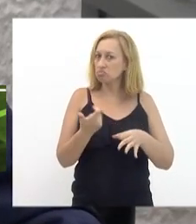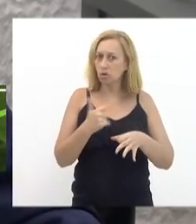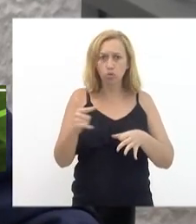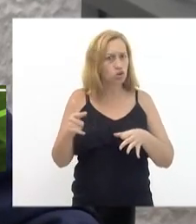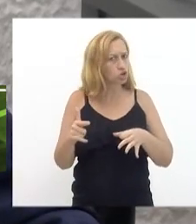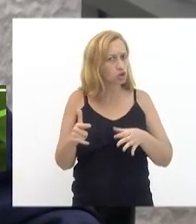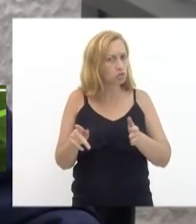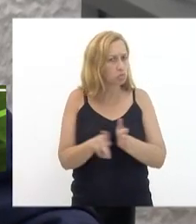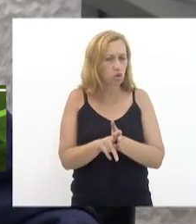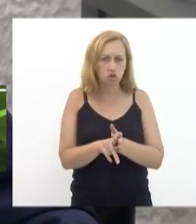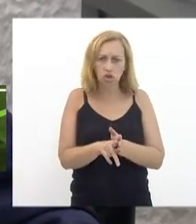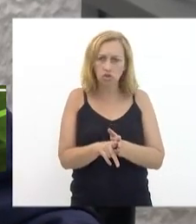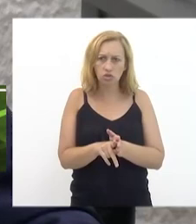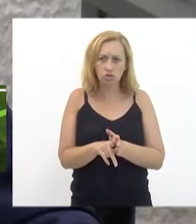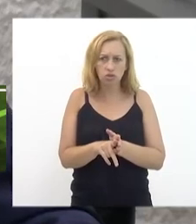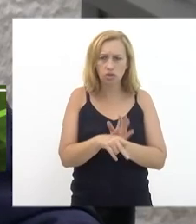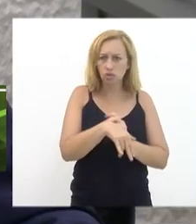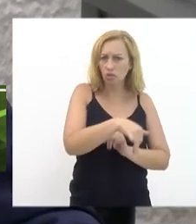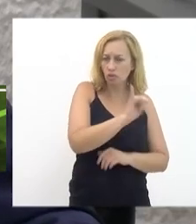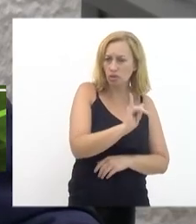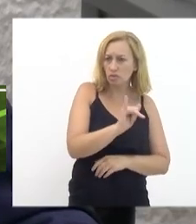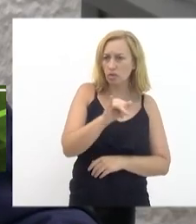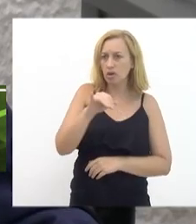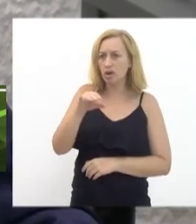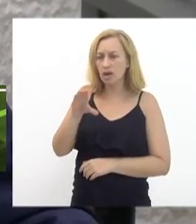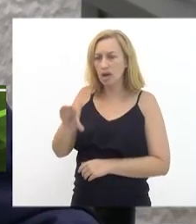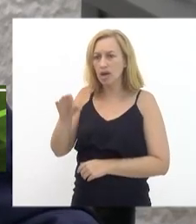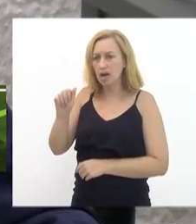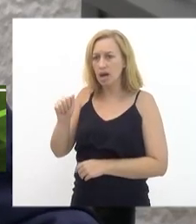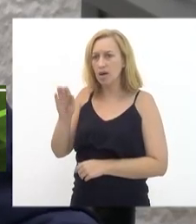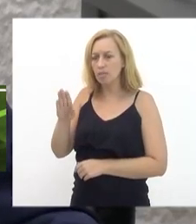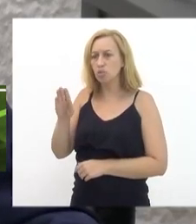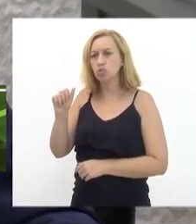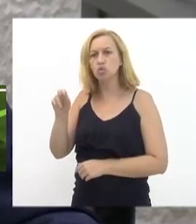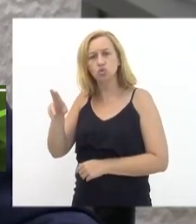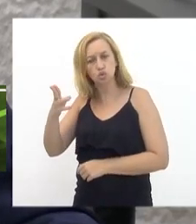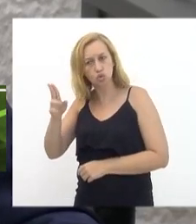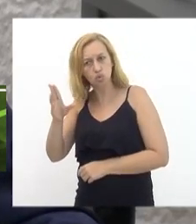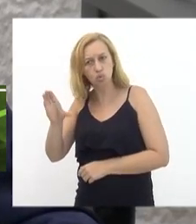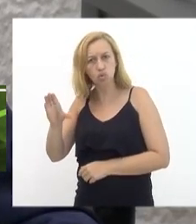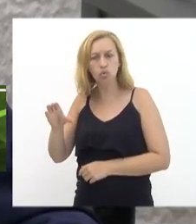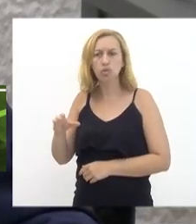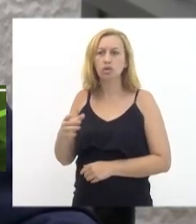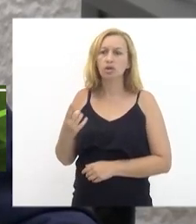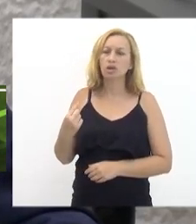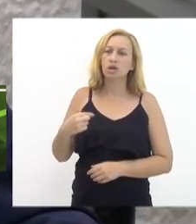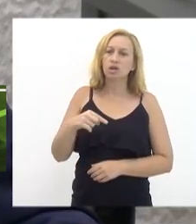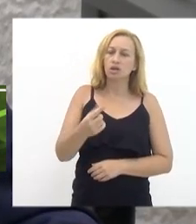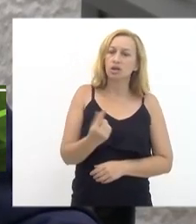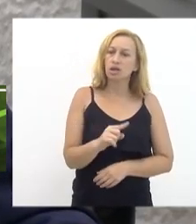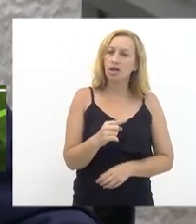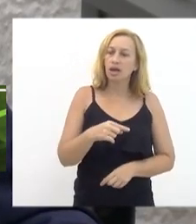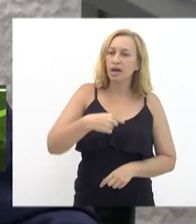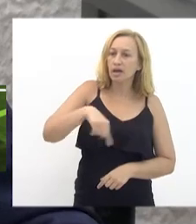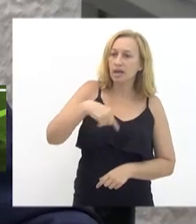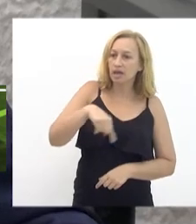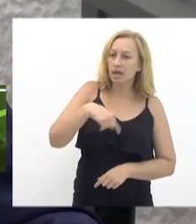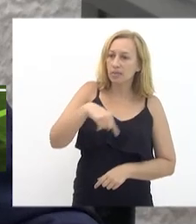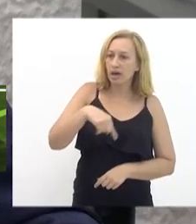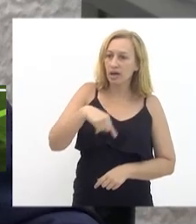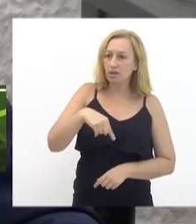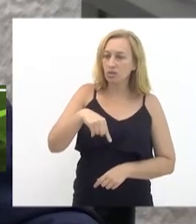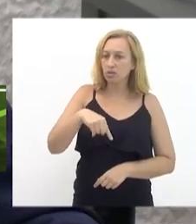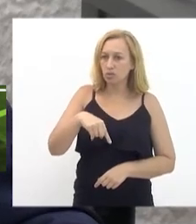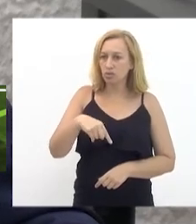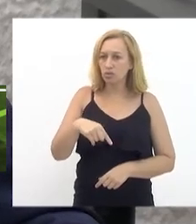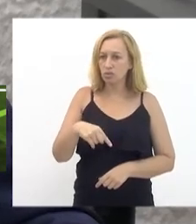de Nova Iguaçu para Cabo Sul e isso acaba saindo Queimados pela Vila Americana e conseguiu o alargamento do viaduto de Queimados